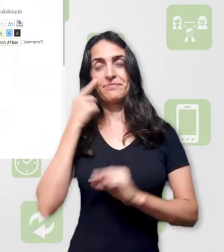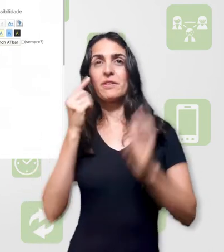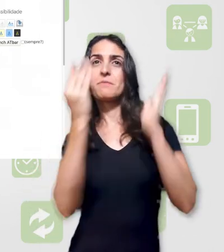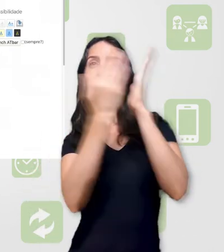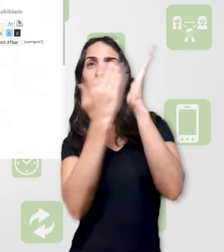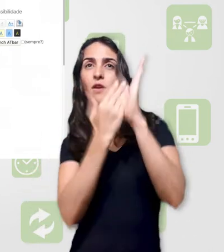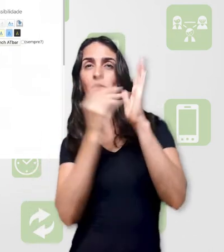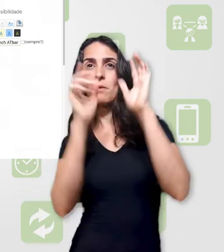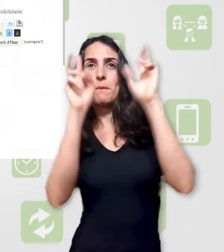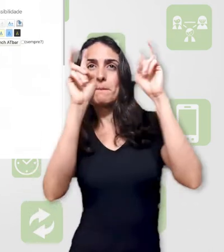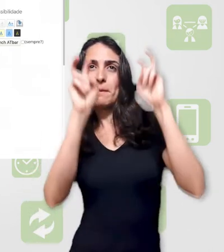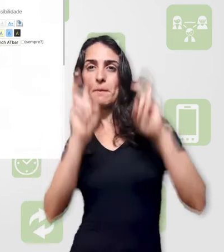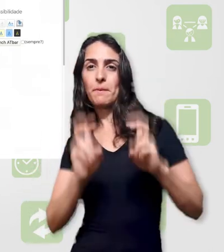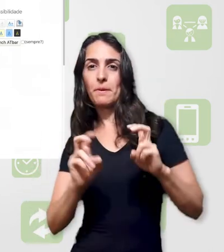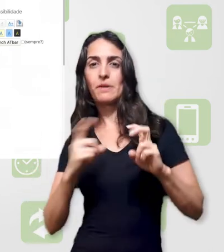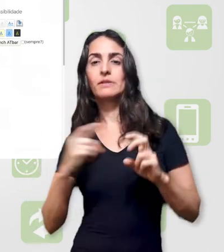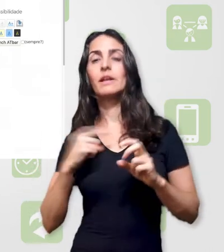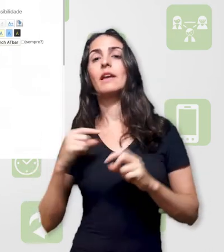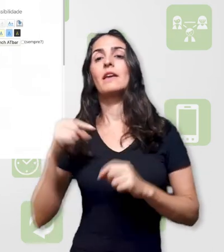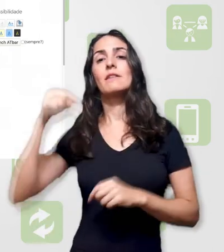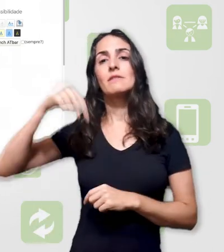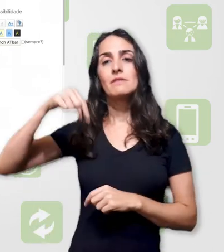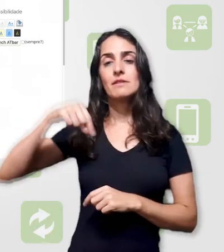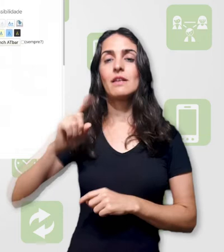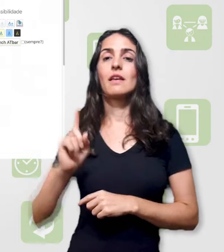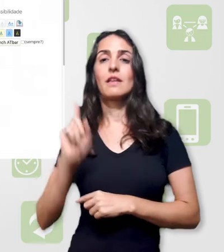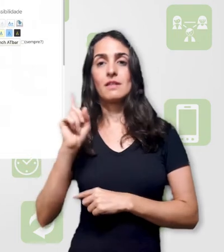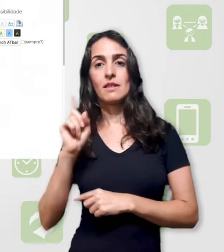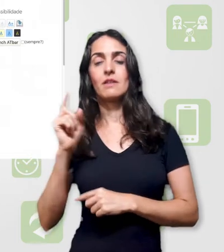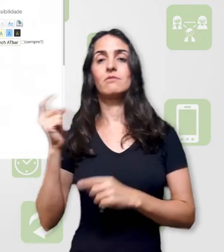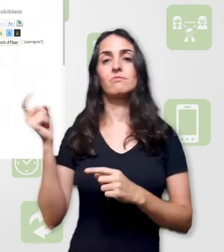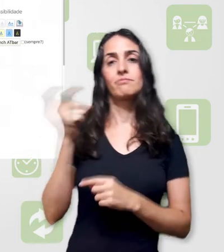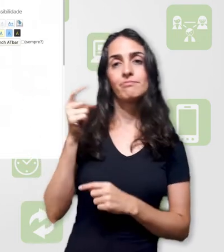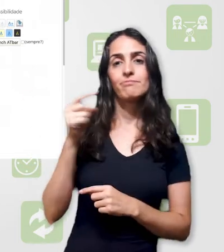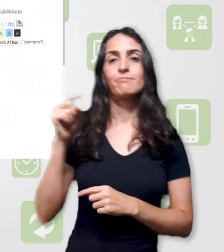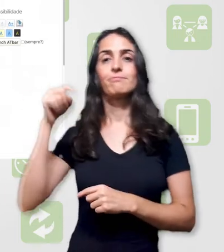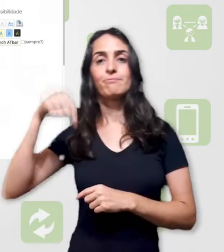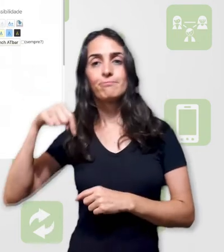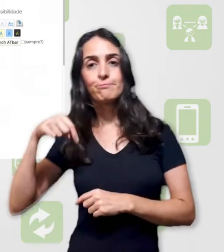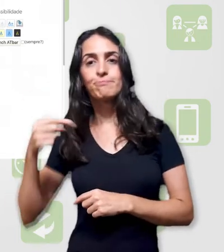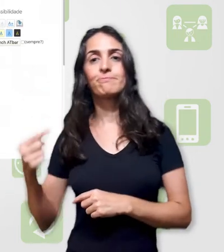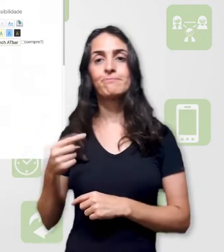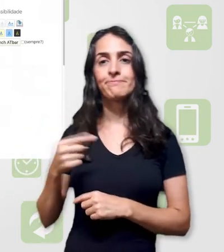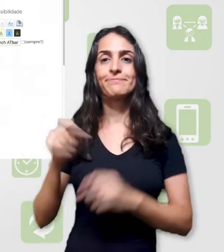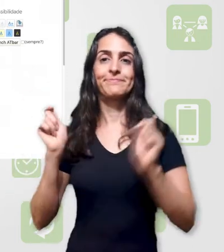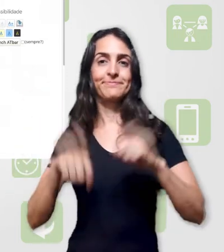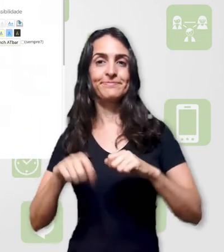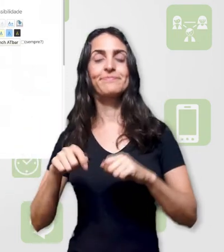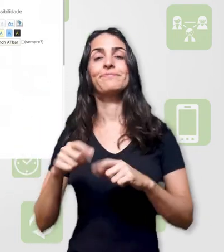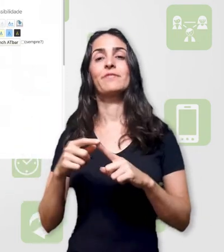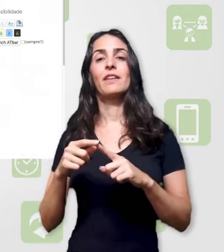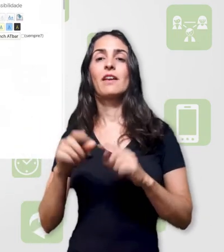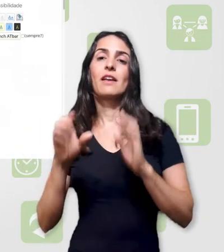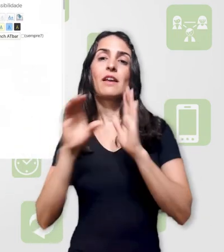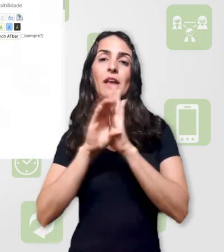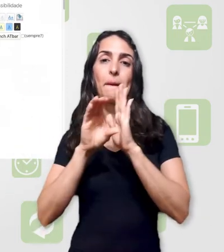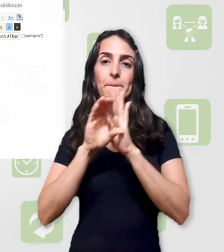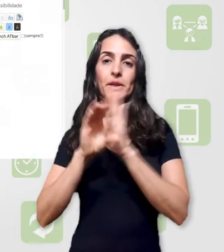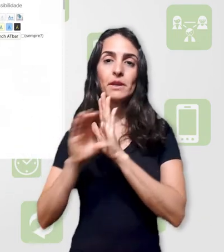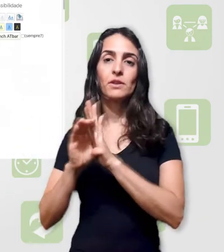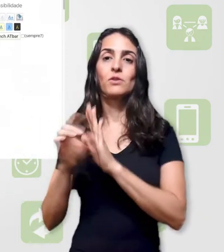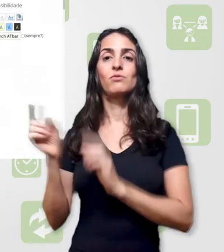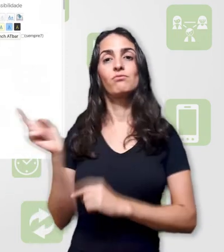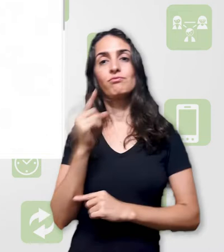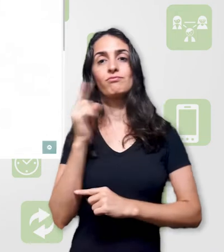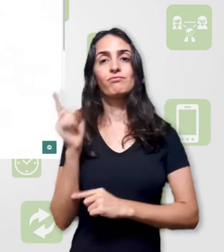tá certo você tem essas setas elas são para você navegar no livro Tá certo então você passa de